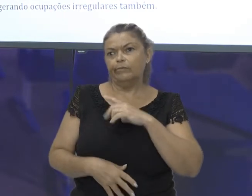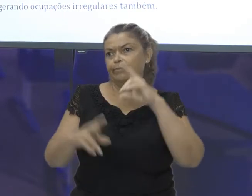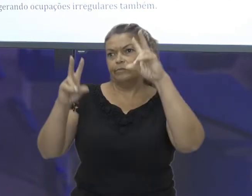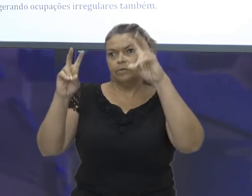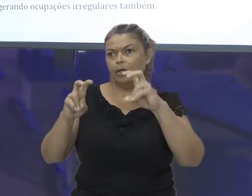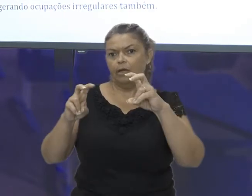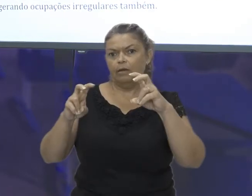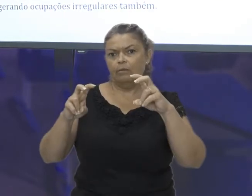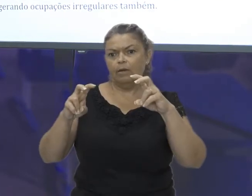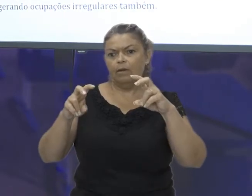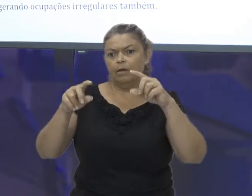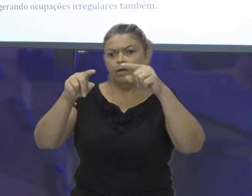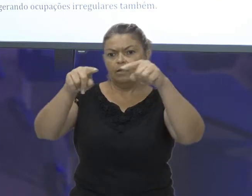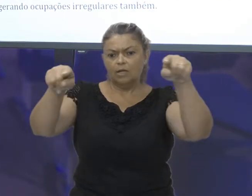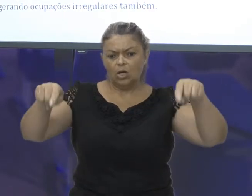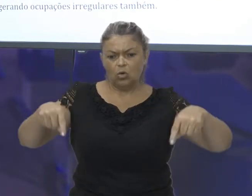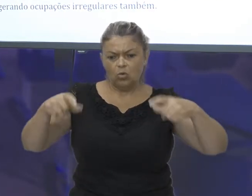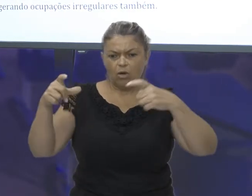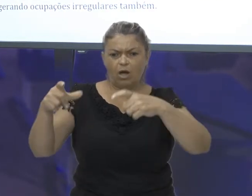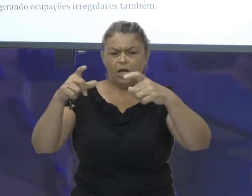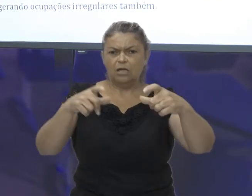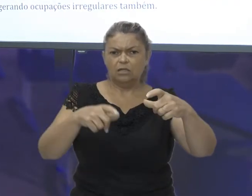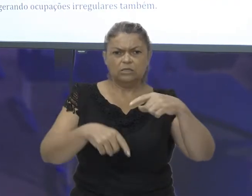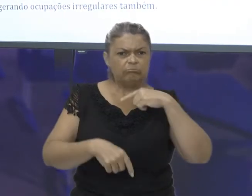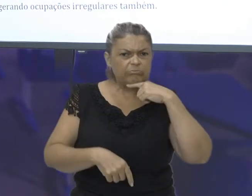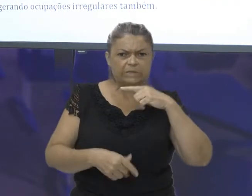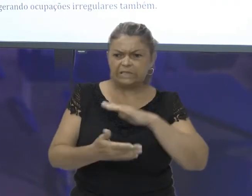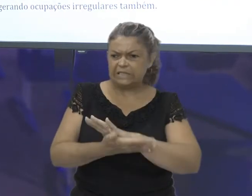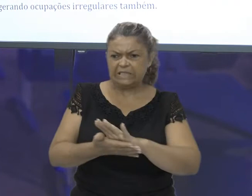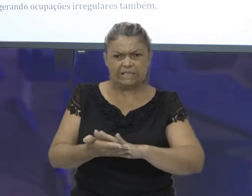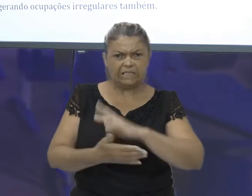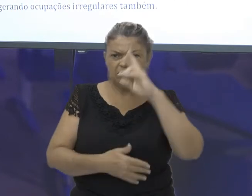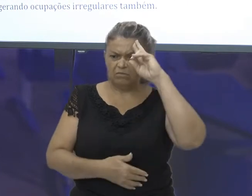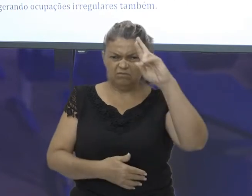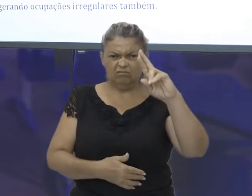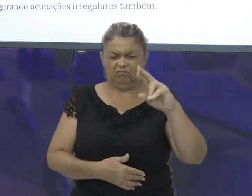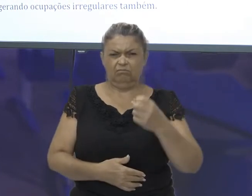ninguém. E quais são as grandes